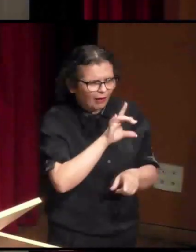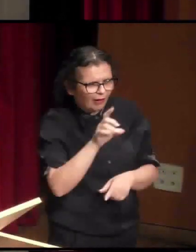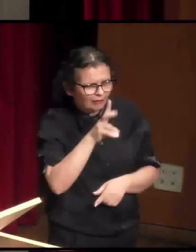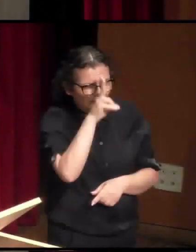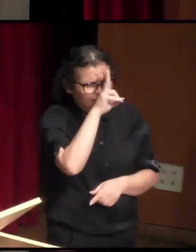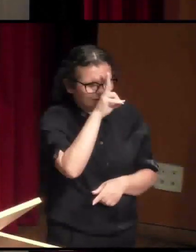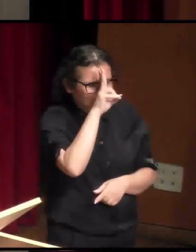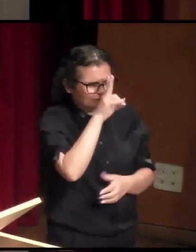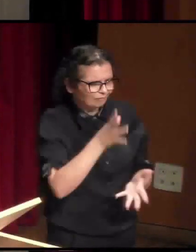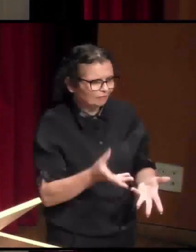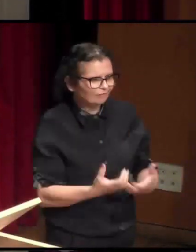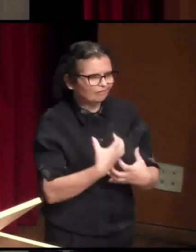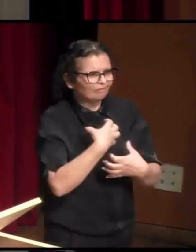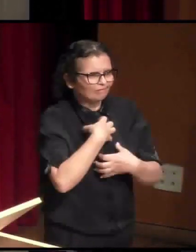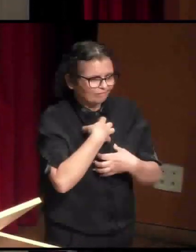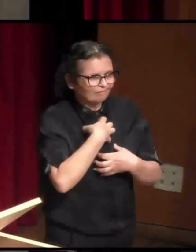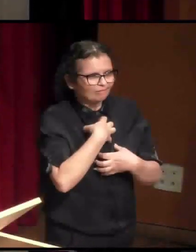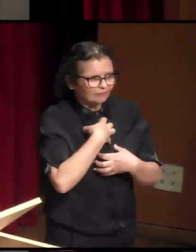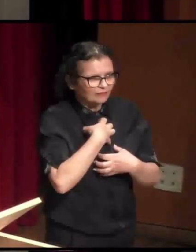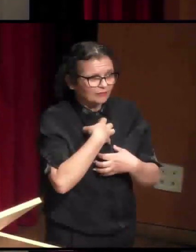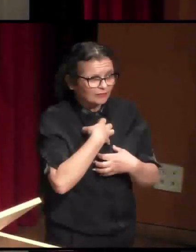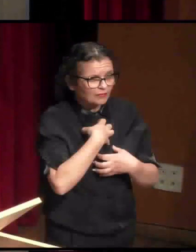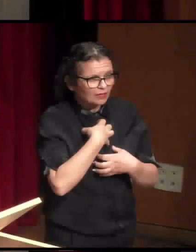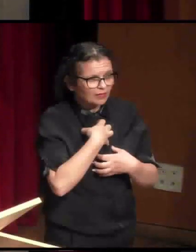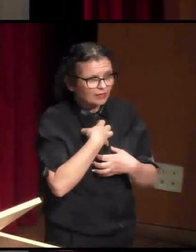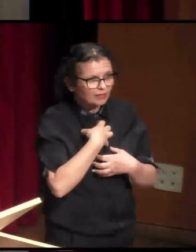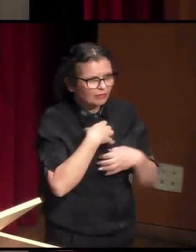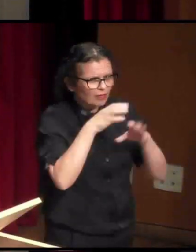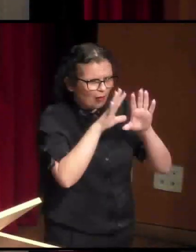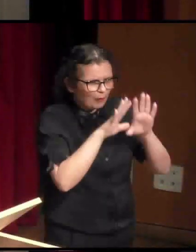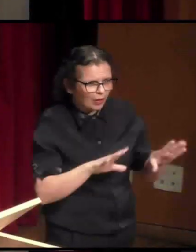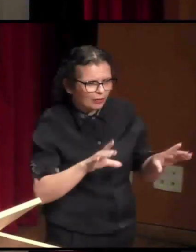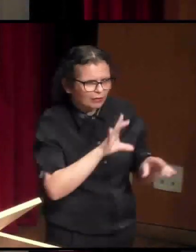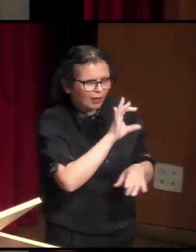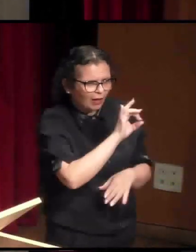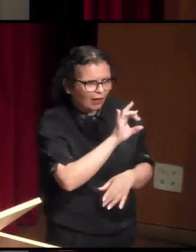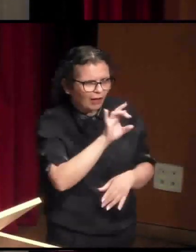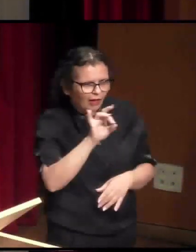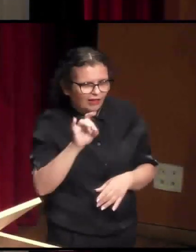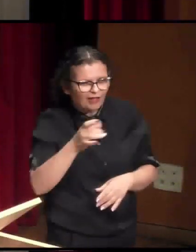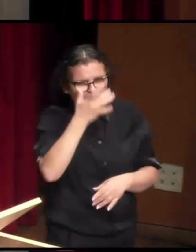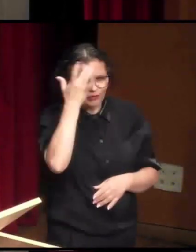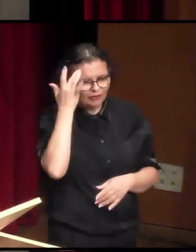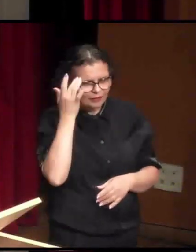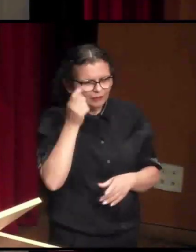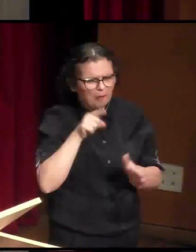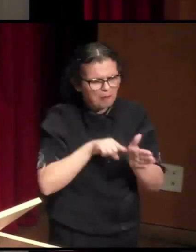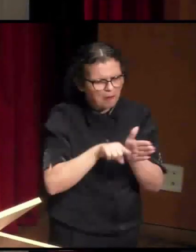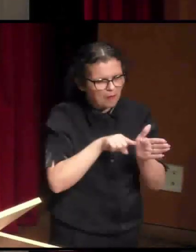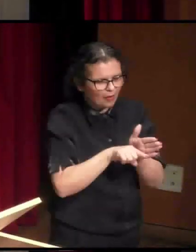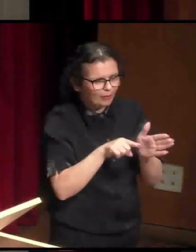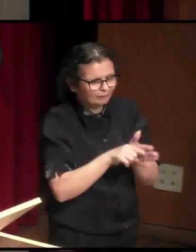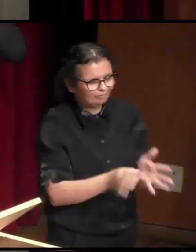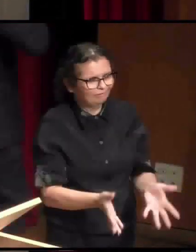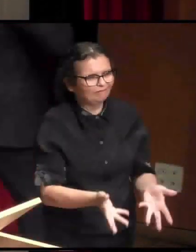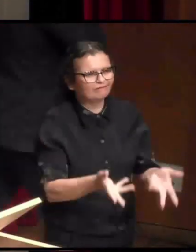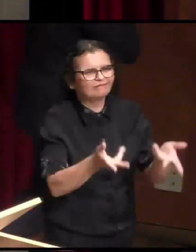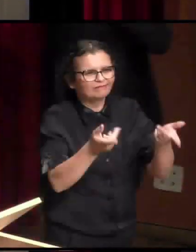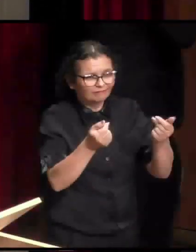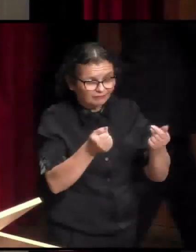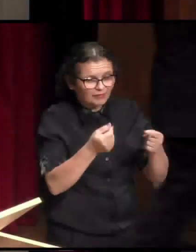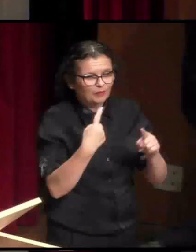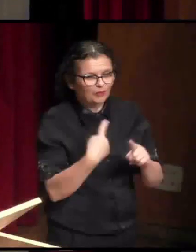história impactante. Se fizesse um painel desse com cada um deles, seria muito rico,